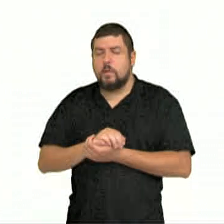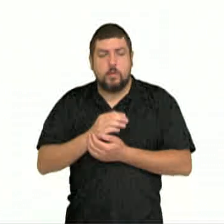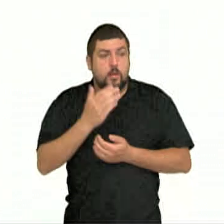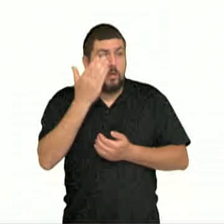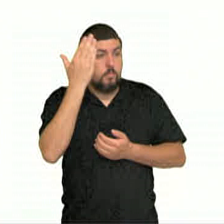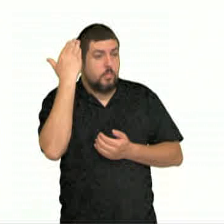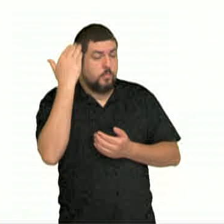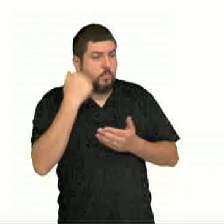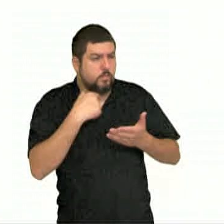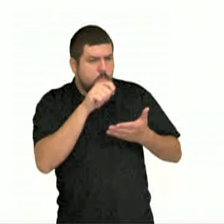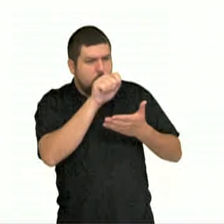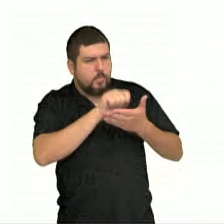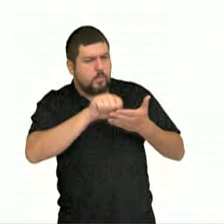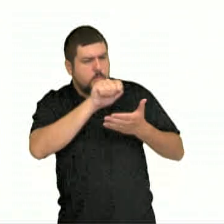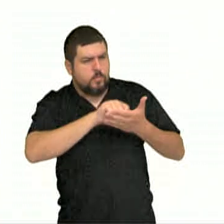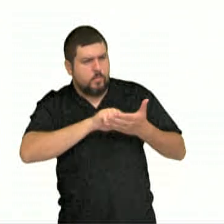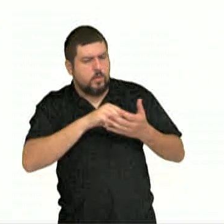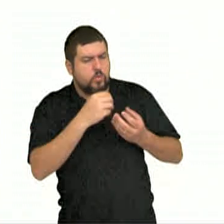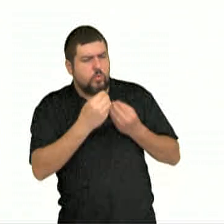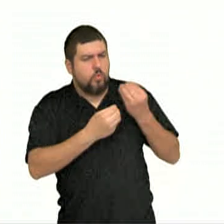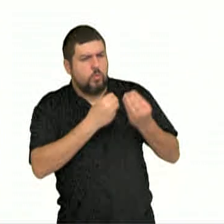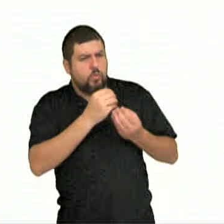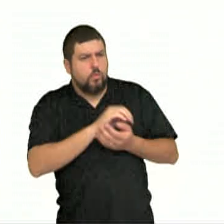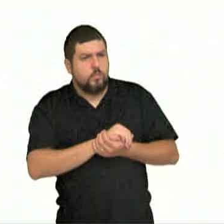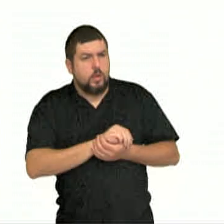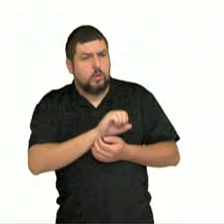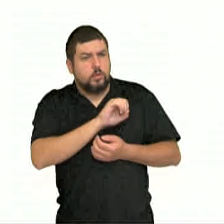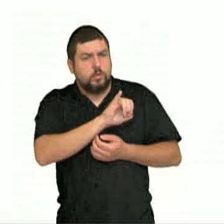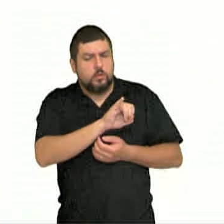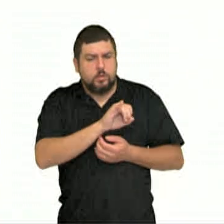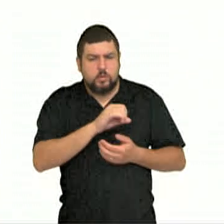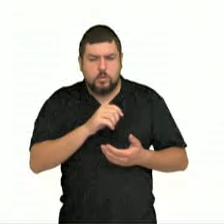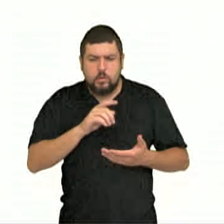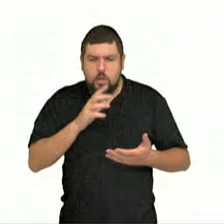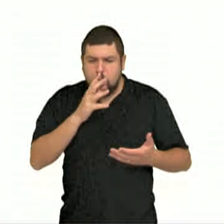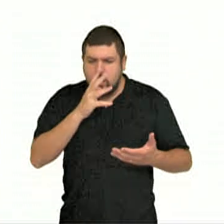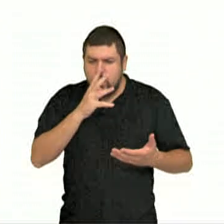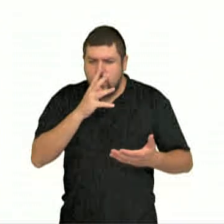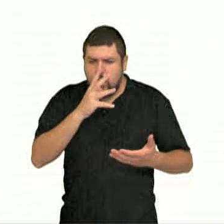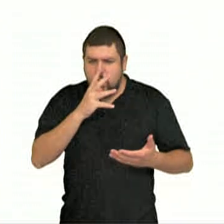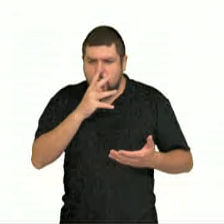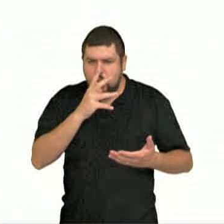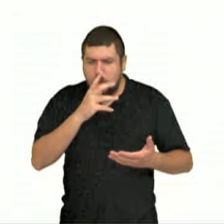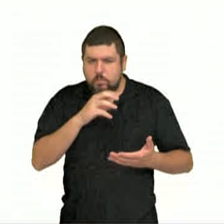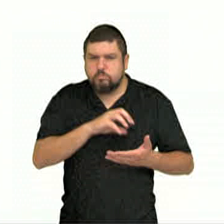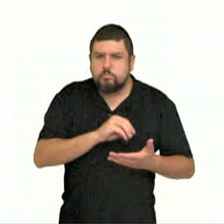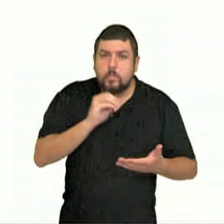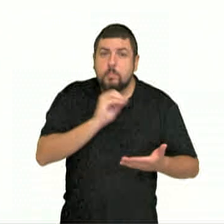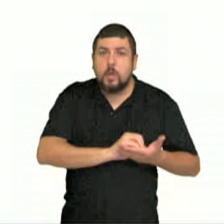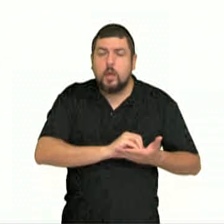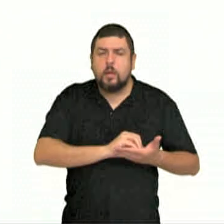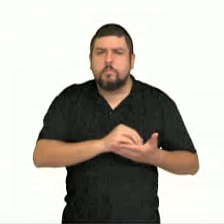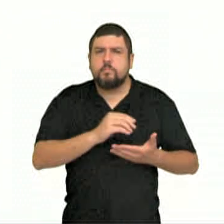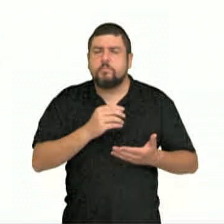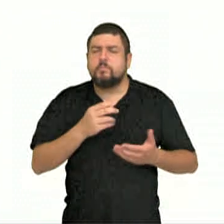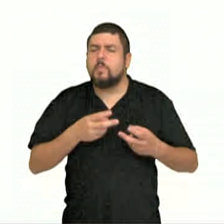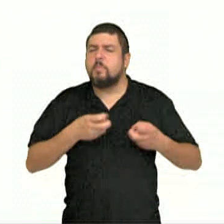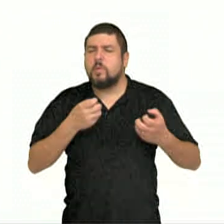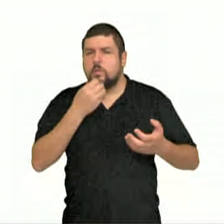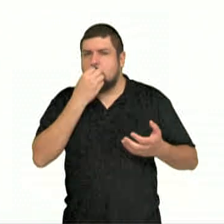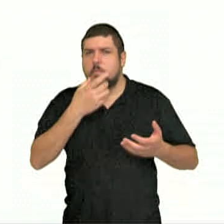escrita era resumido assim: se eu levar mais de um segundo para escrever um poema, é porque ele não vai ficar bom. Como